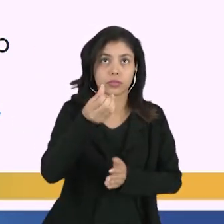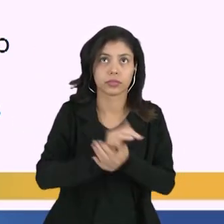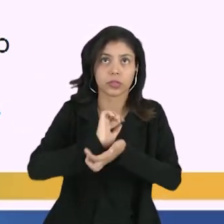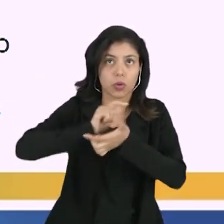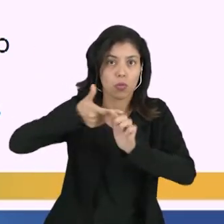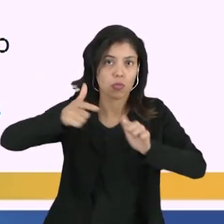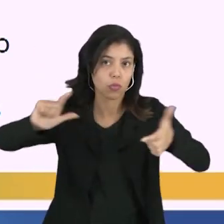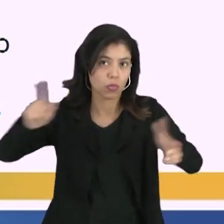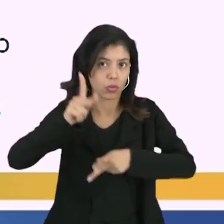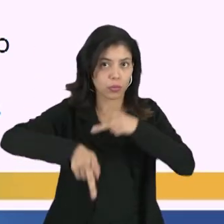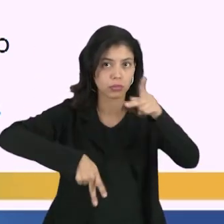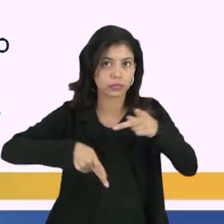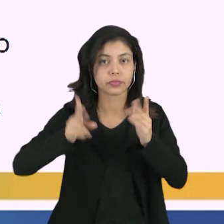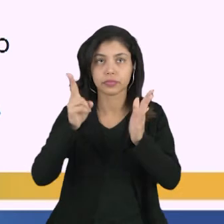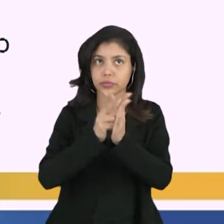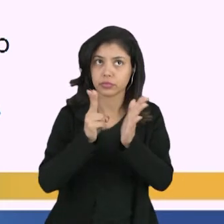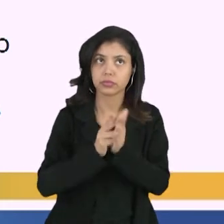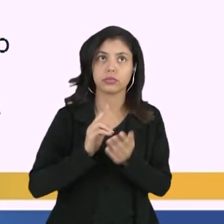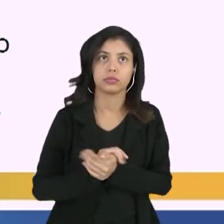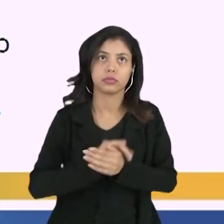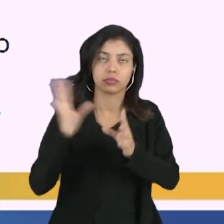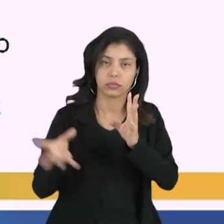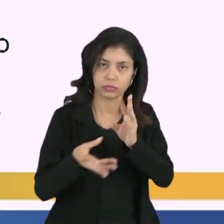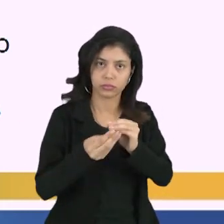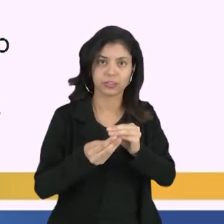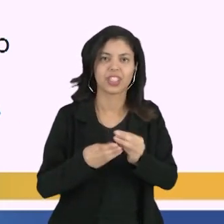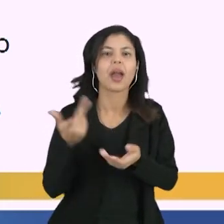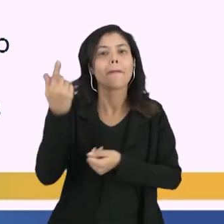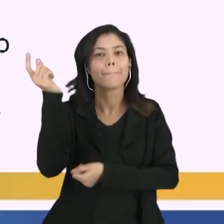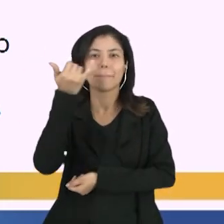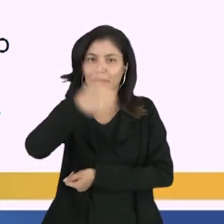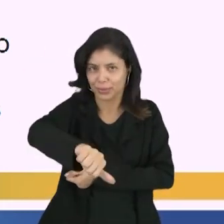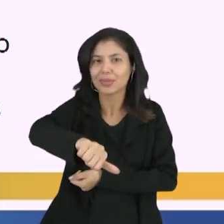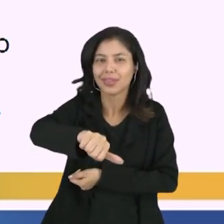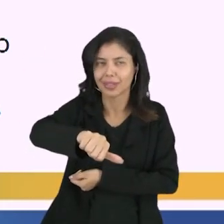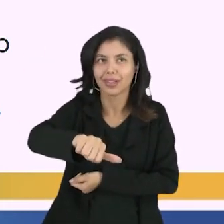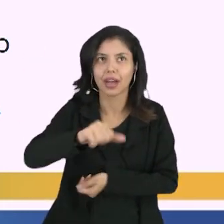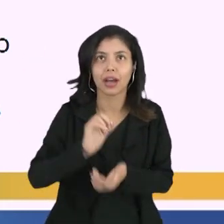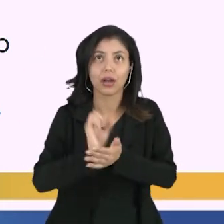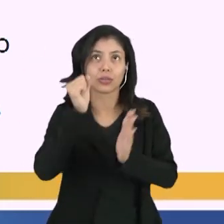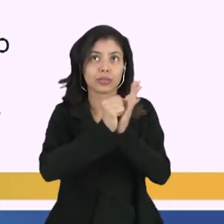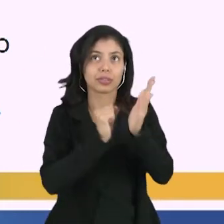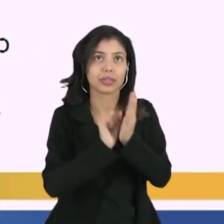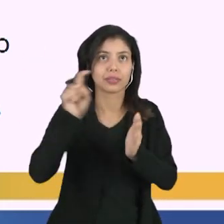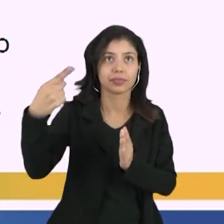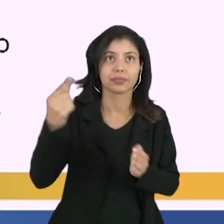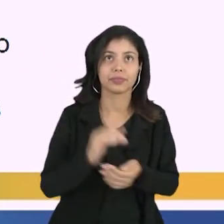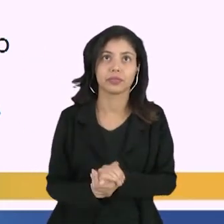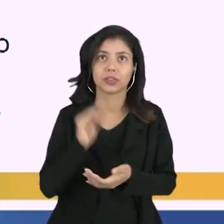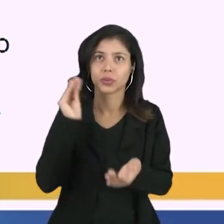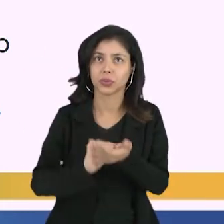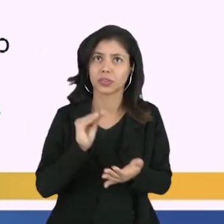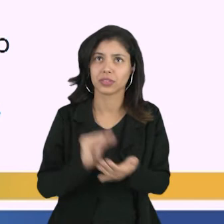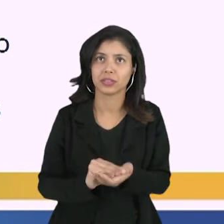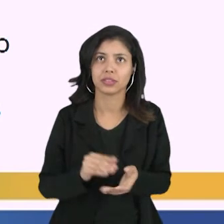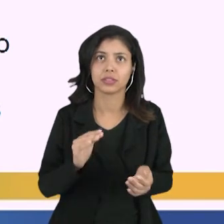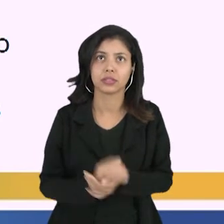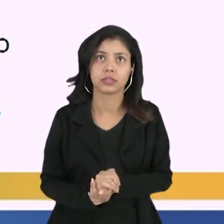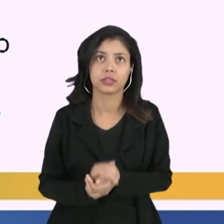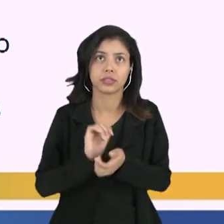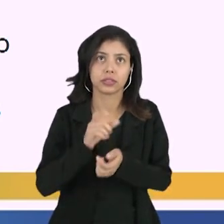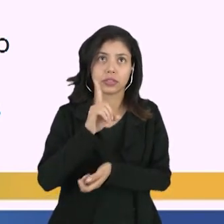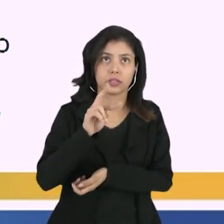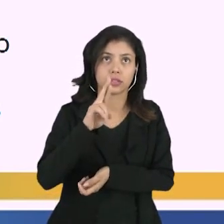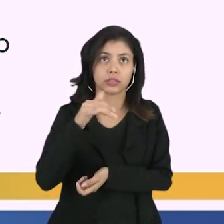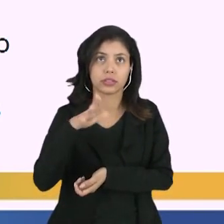decréscimo da população indígena, que se agrava nos séculos seguintes. Os fatores que mais contribuíram para o citado decréscimo,